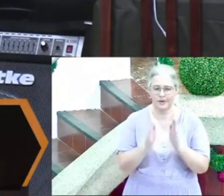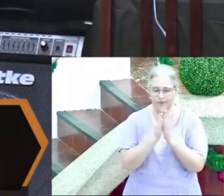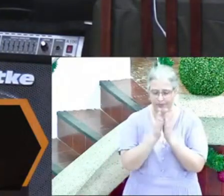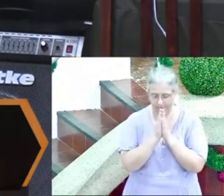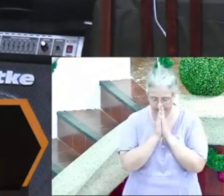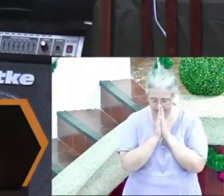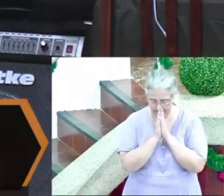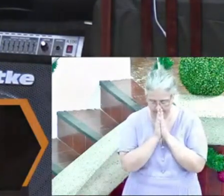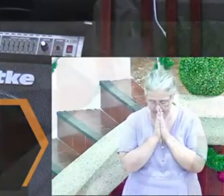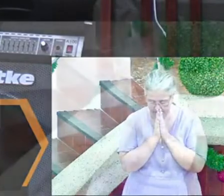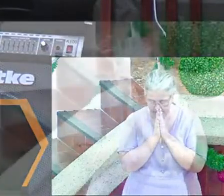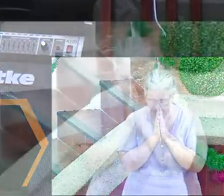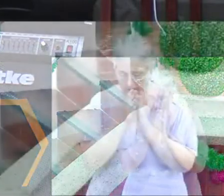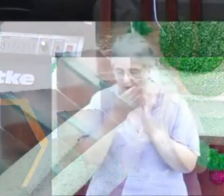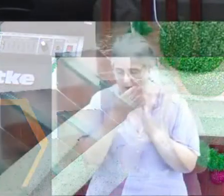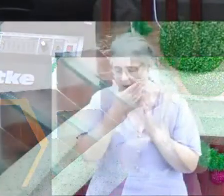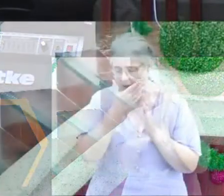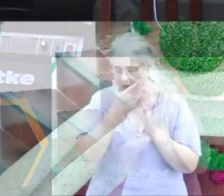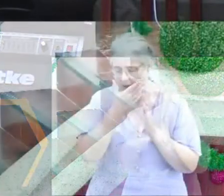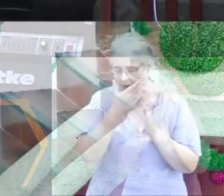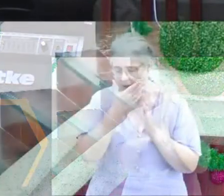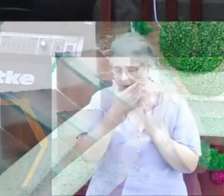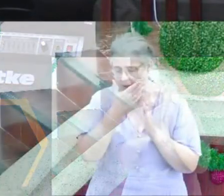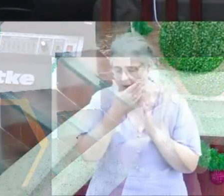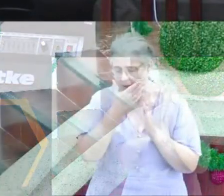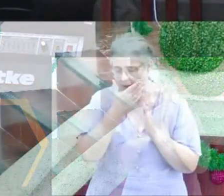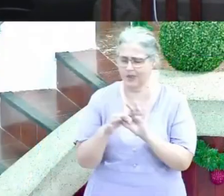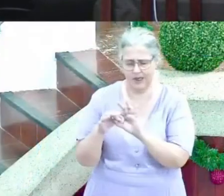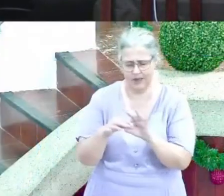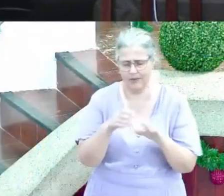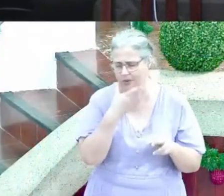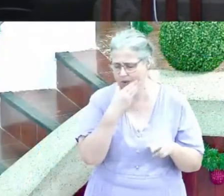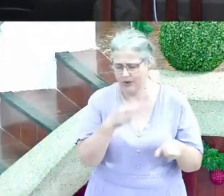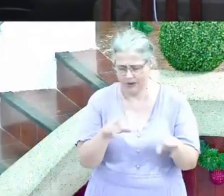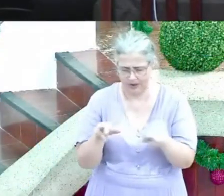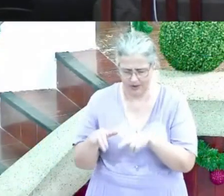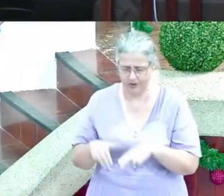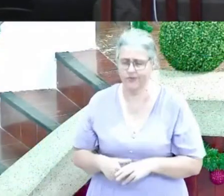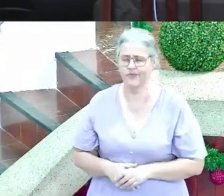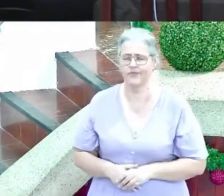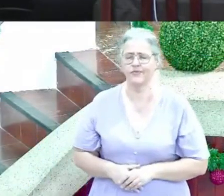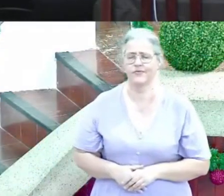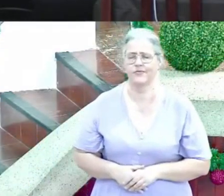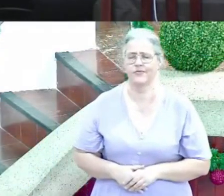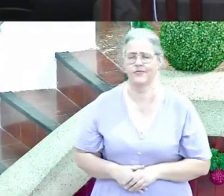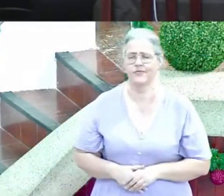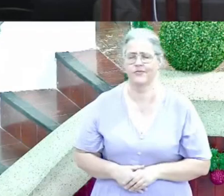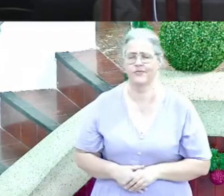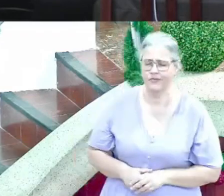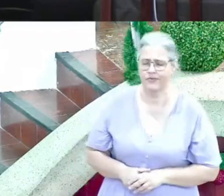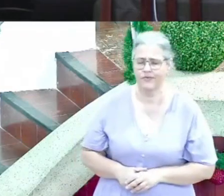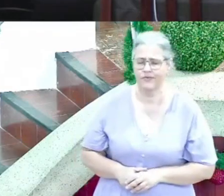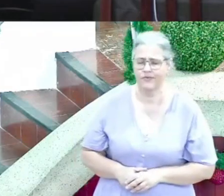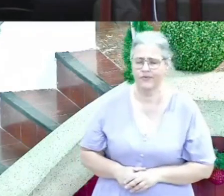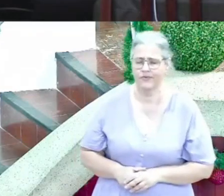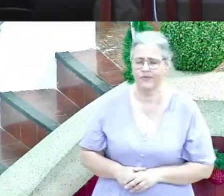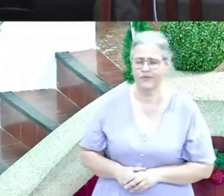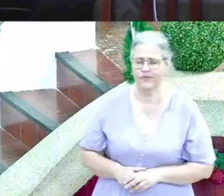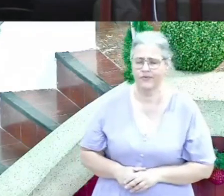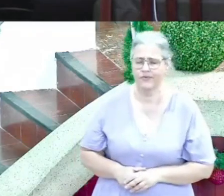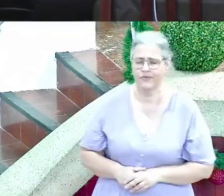amado, Deus eterno, nós queremos te agradecer, Senhor, que creem no mesmo Deus, foram alcançados por essa